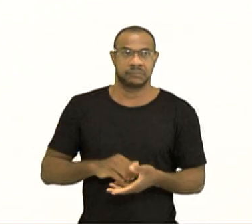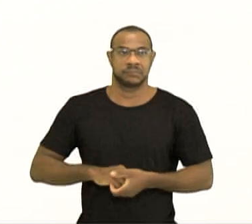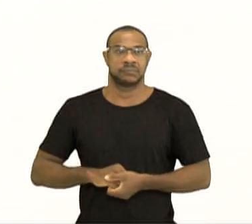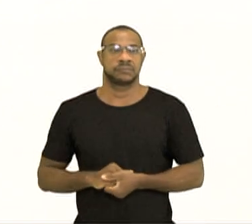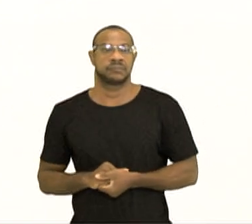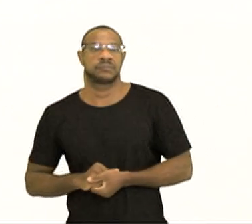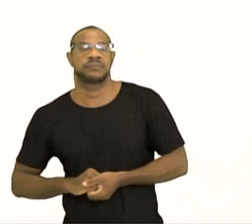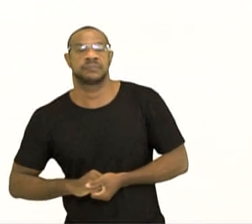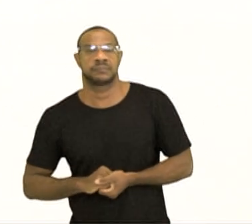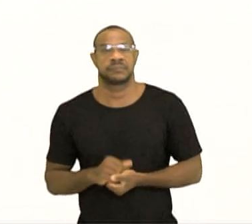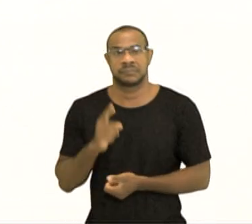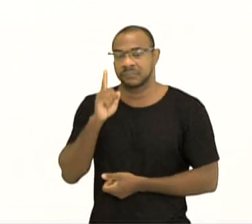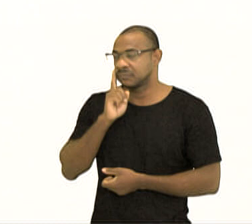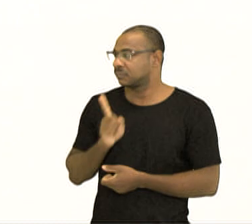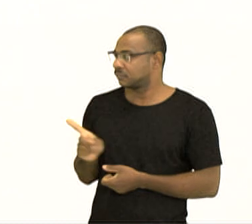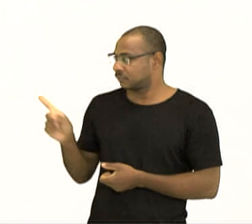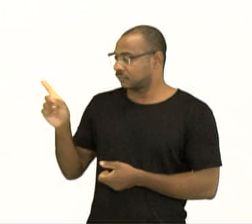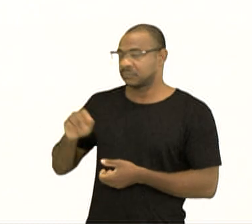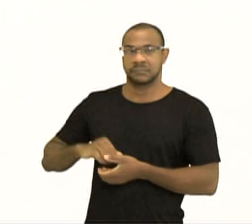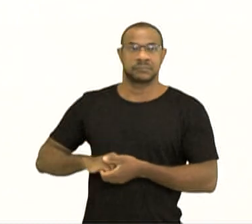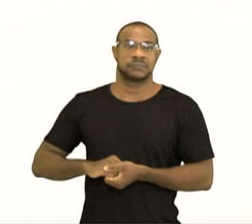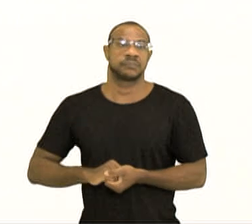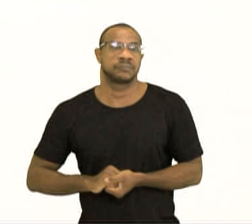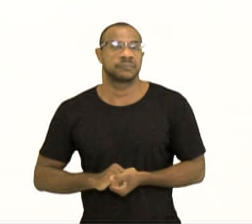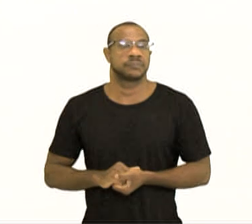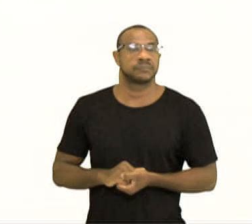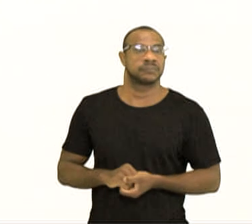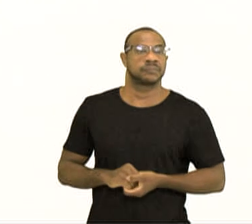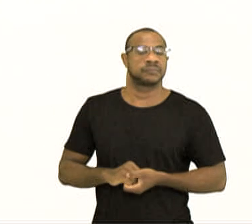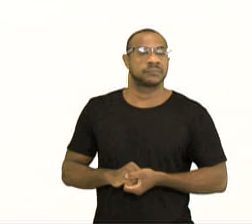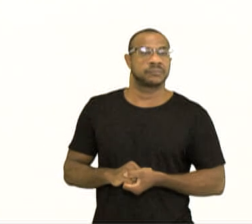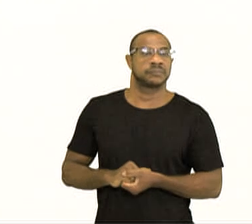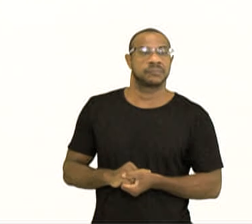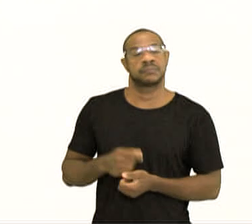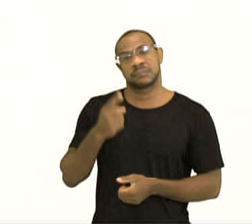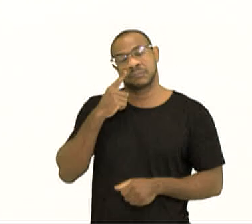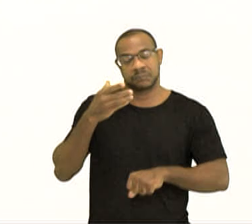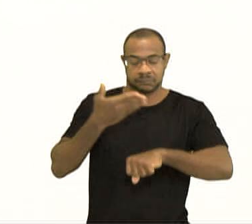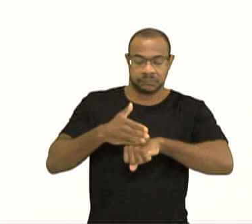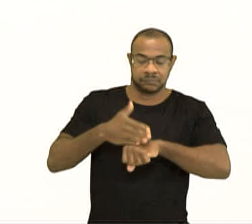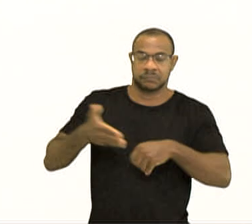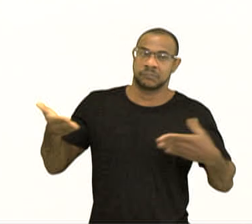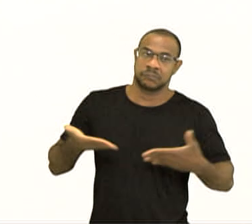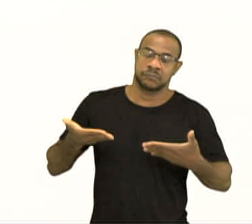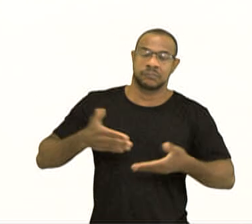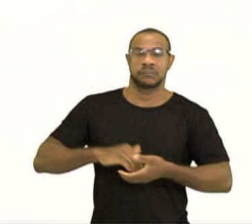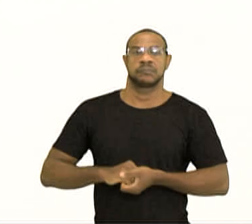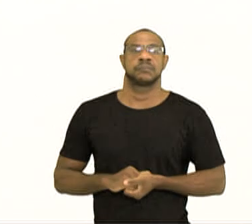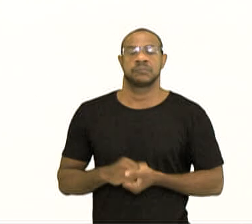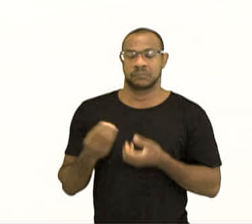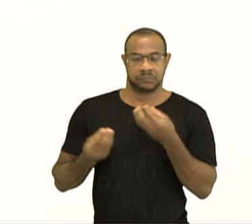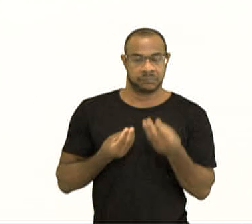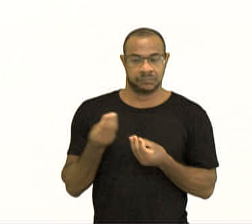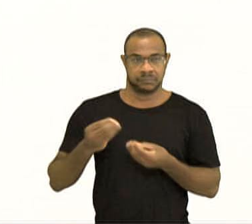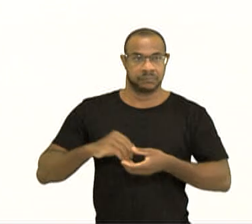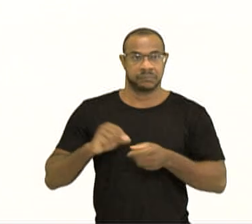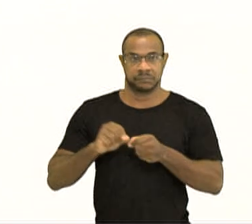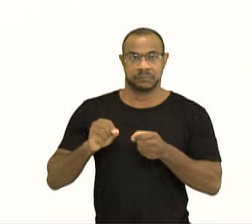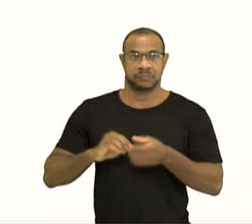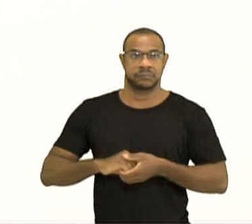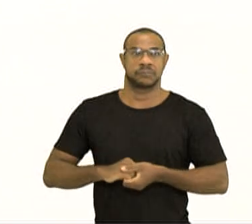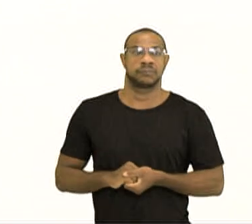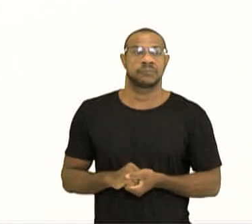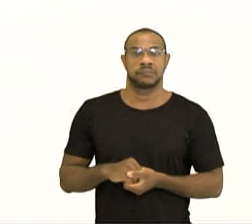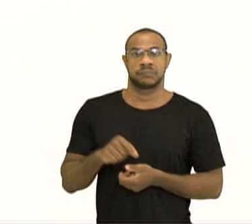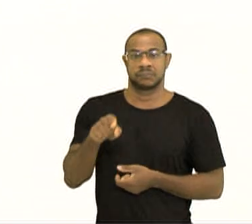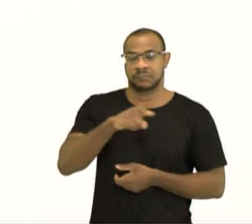afirmativa. Entendido, pessoal, a primeira condicional? Bora praticar. Complete the sentences using the words. Eu